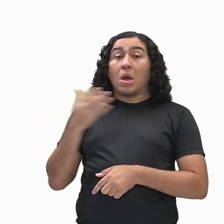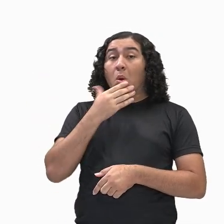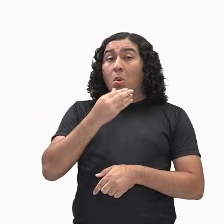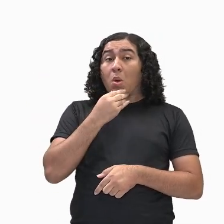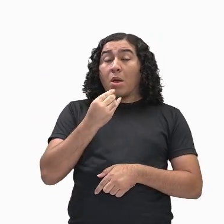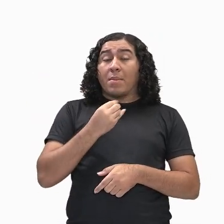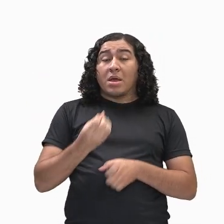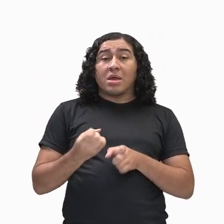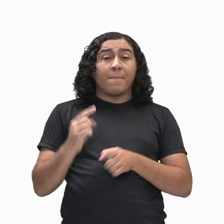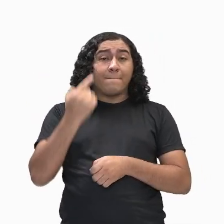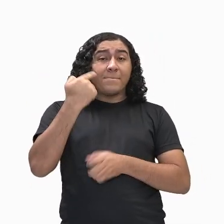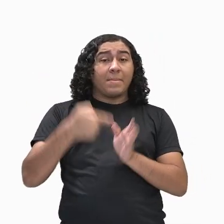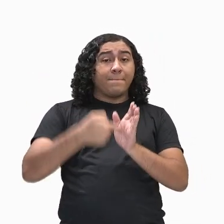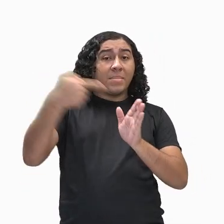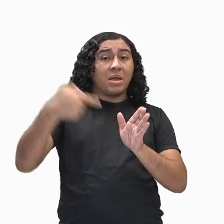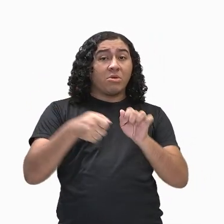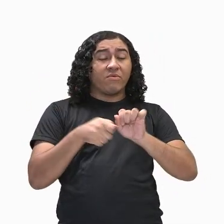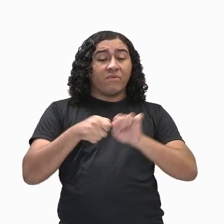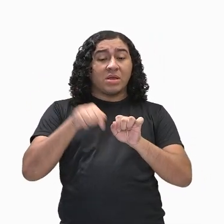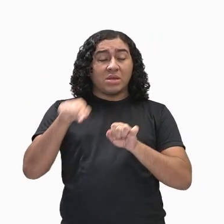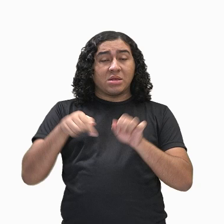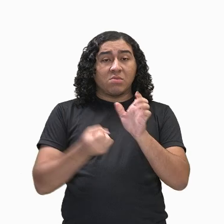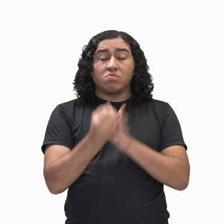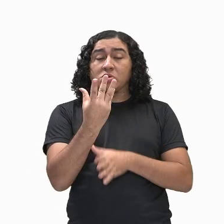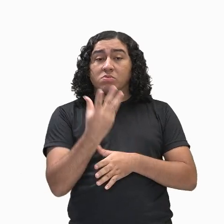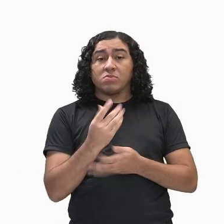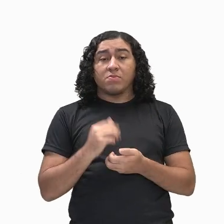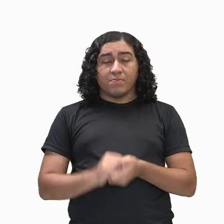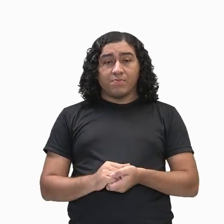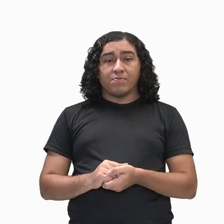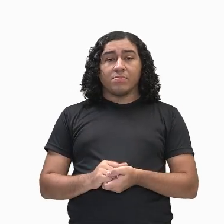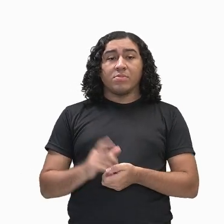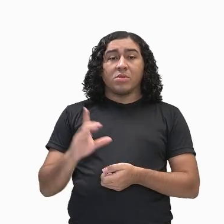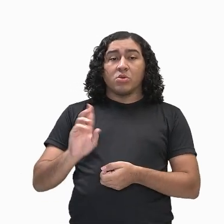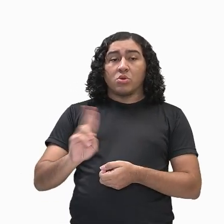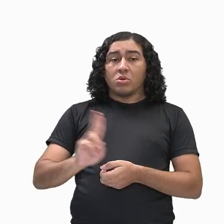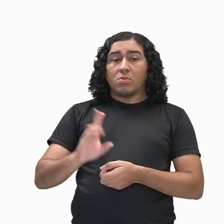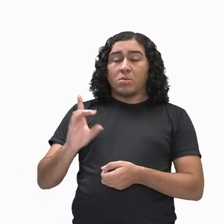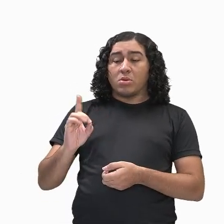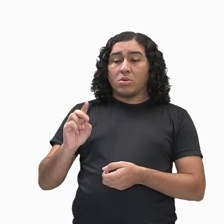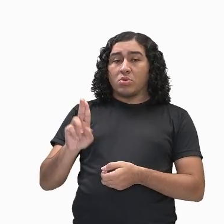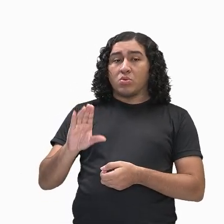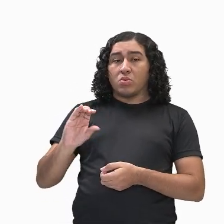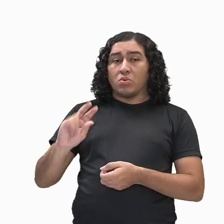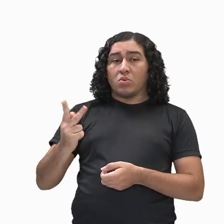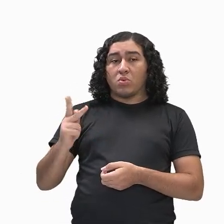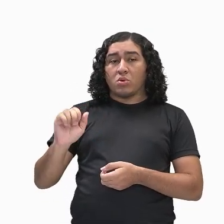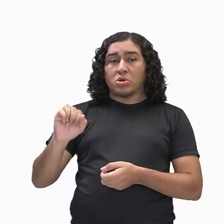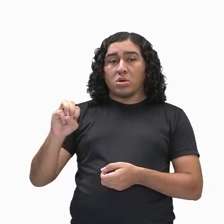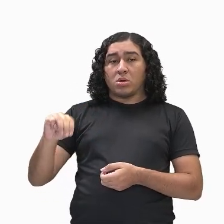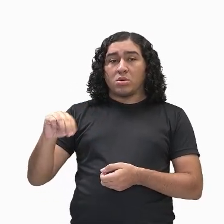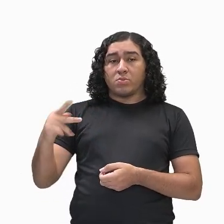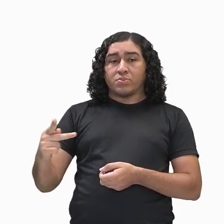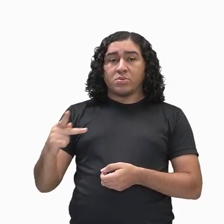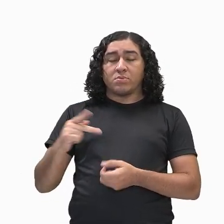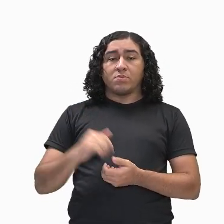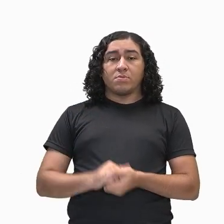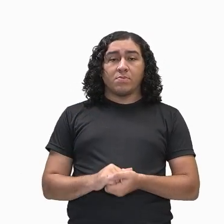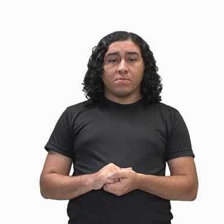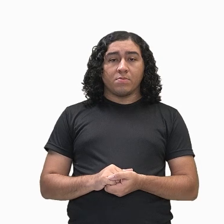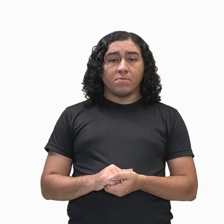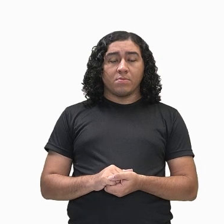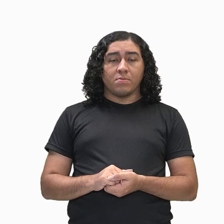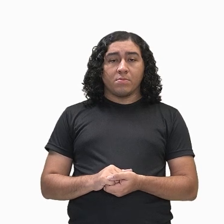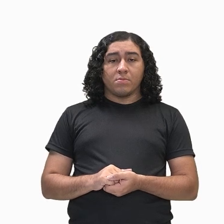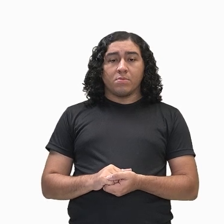movimento, que a gente pode trazer Duchamp, né? Que nos mostra aqui nessa